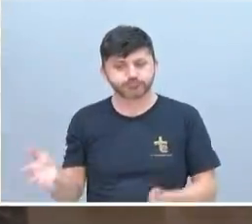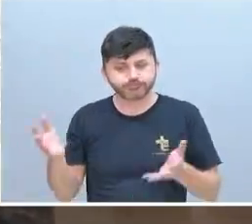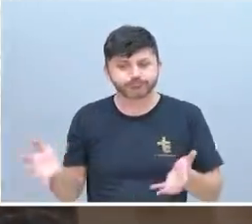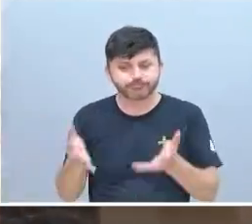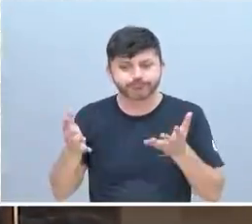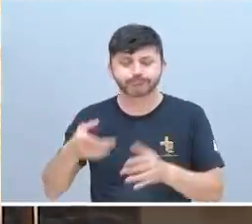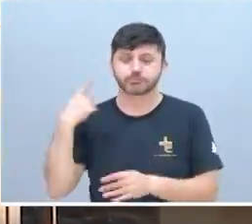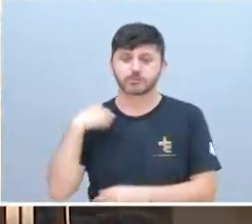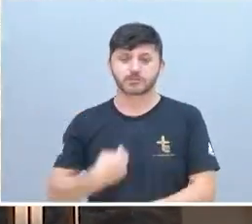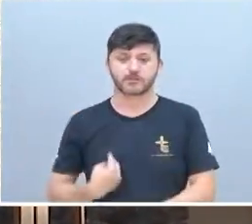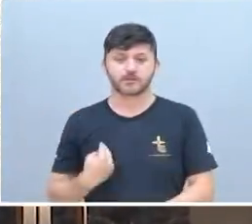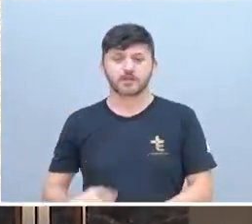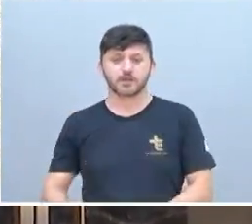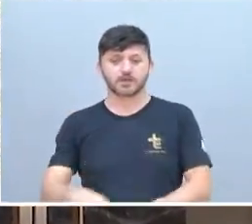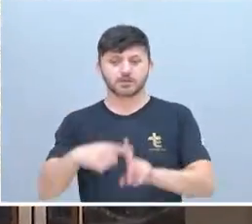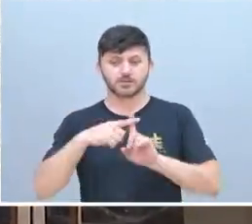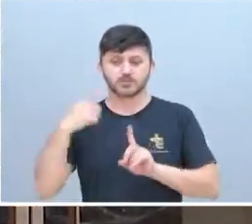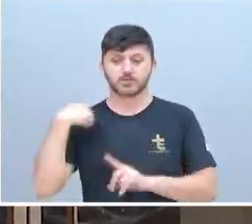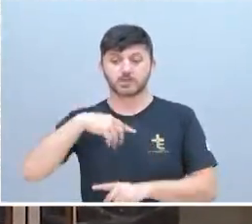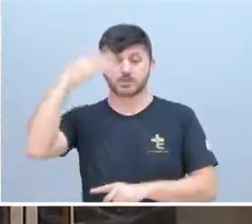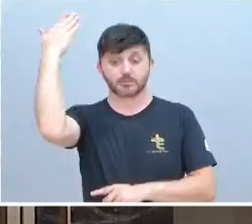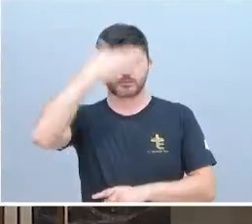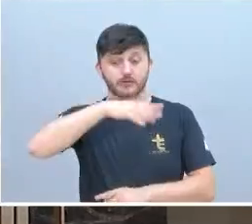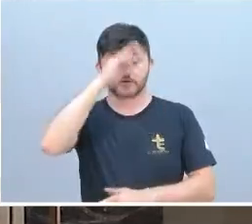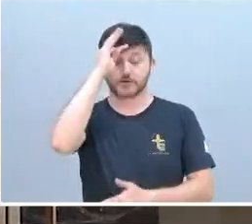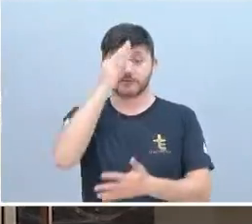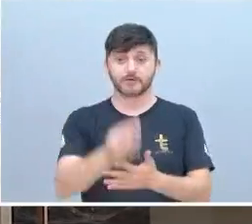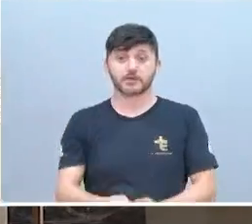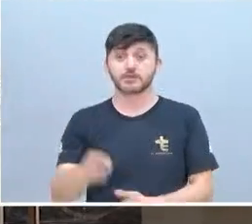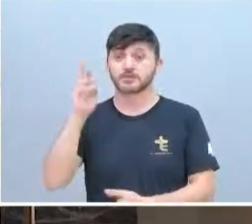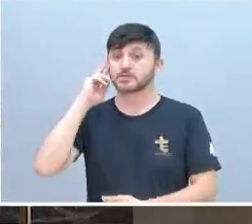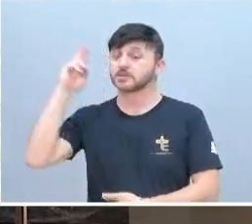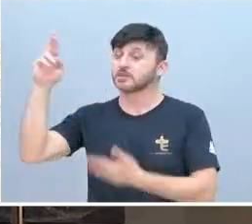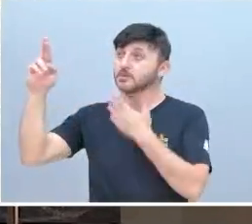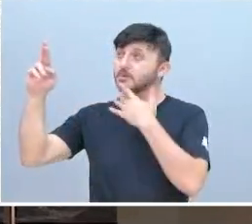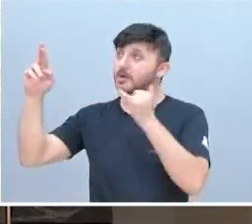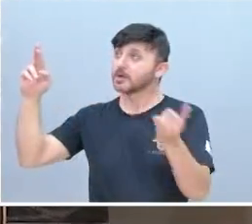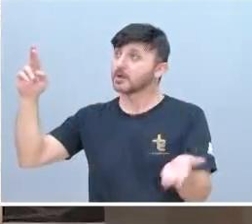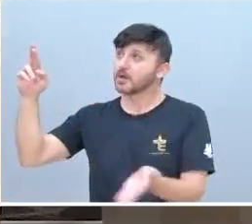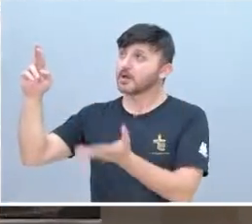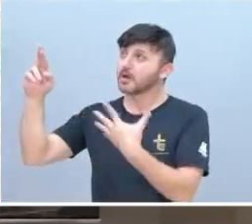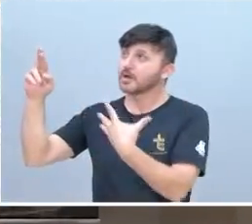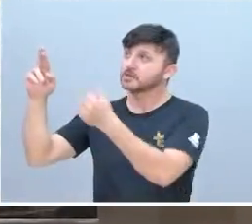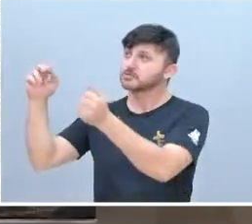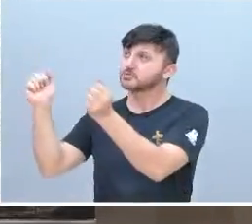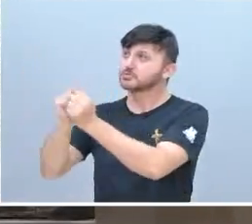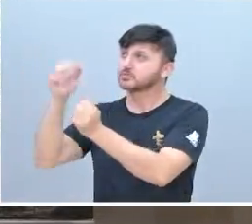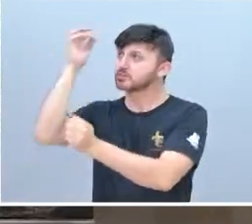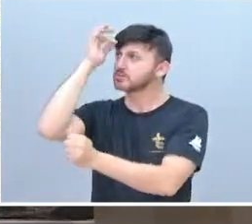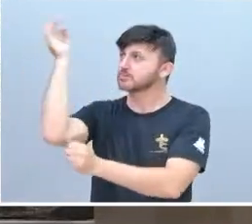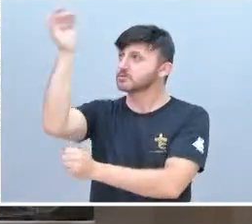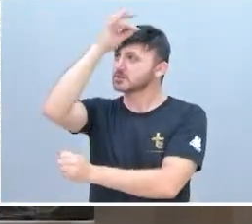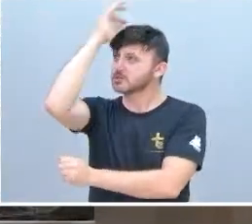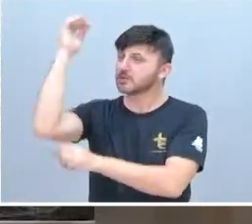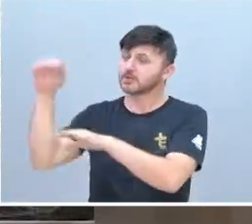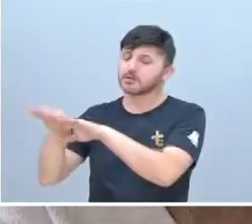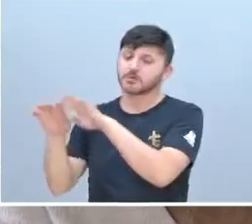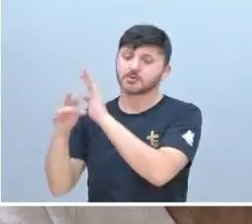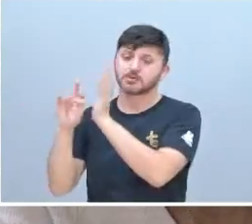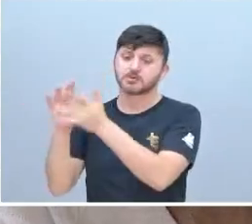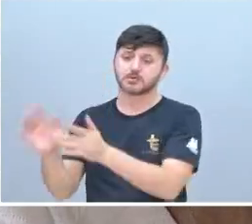verdadeiros cristãos, testemunhas da fé. Atendei-nos, ó Pai, por teu Filho, no Espírito